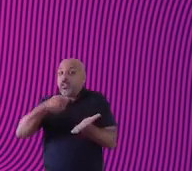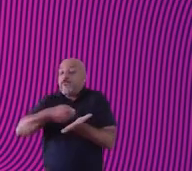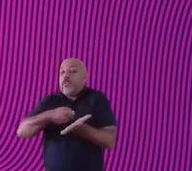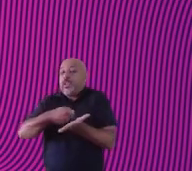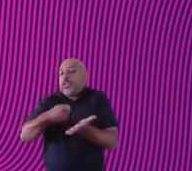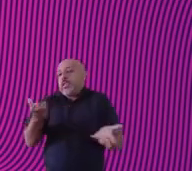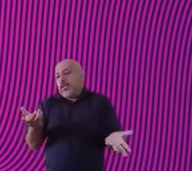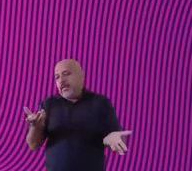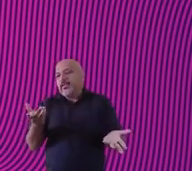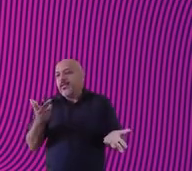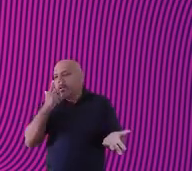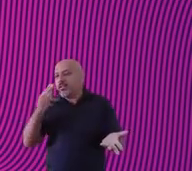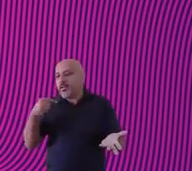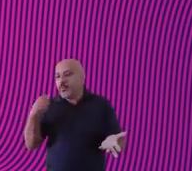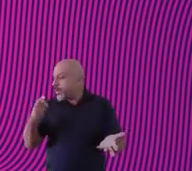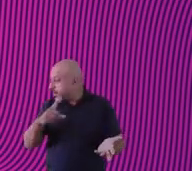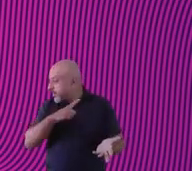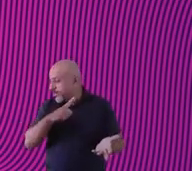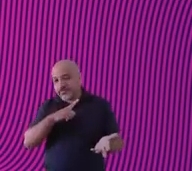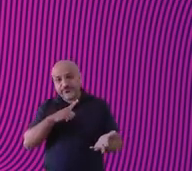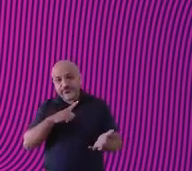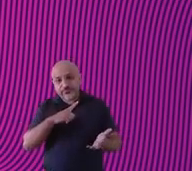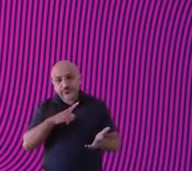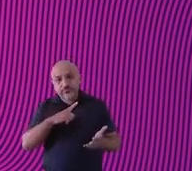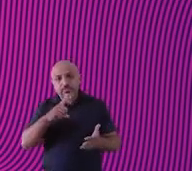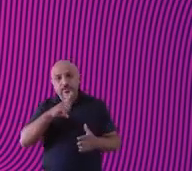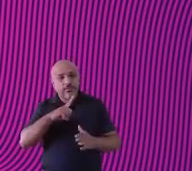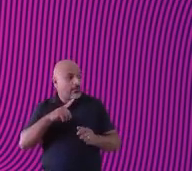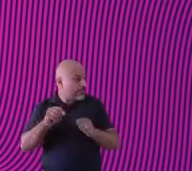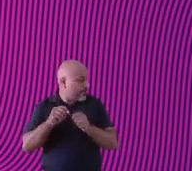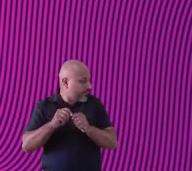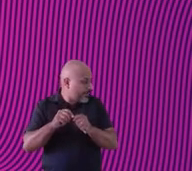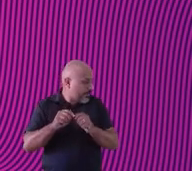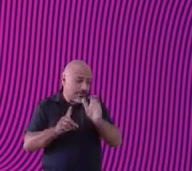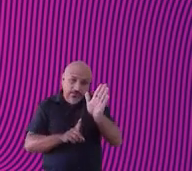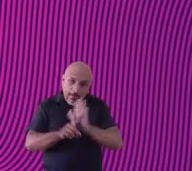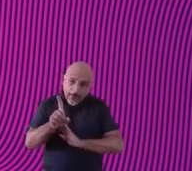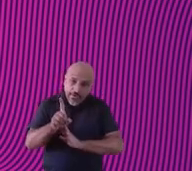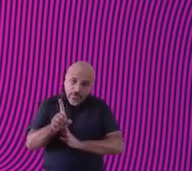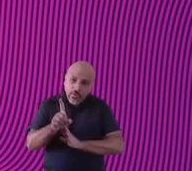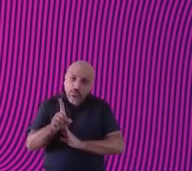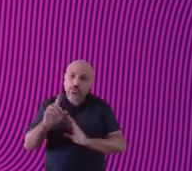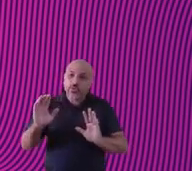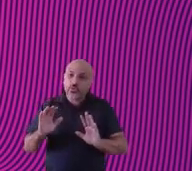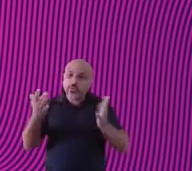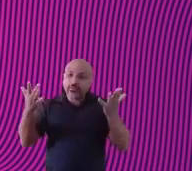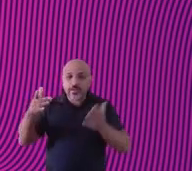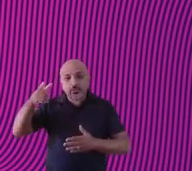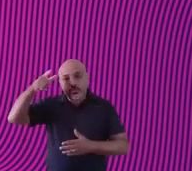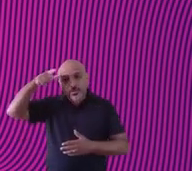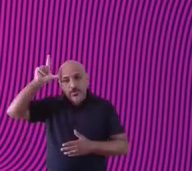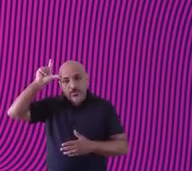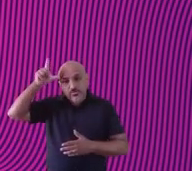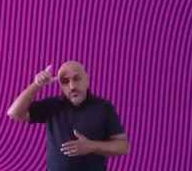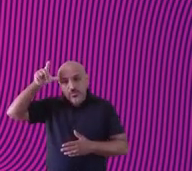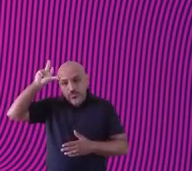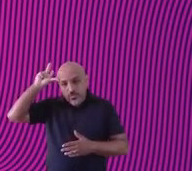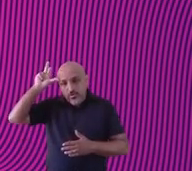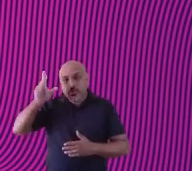diria ser que até para congelar me fizeram essa pergunta é não é ventos anteontem eu